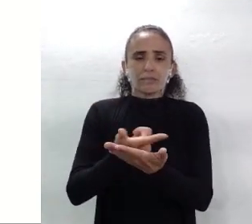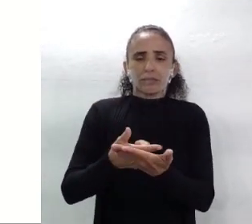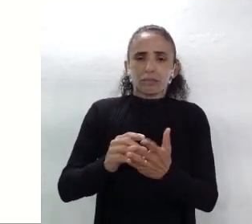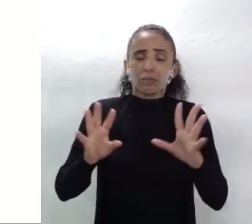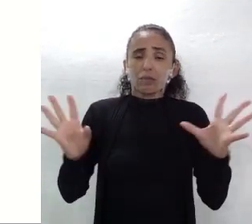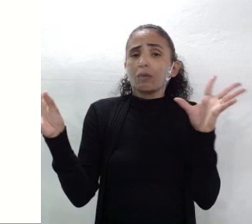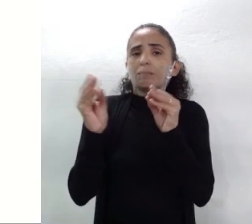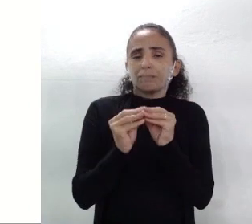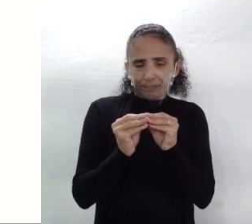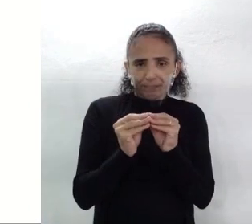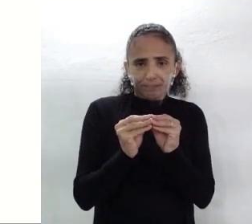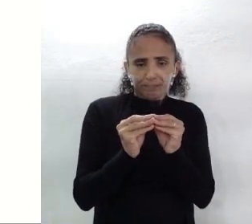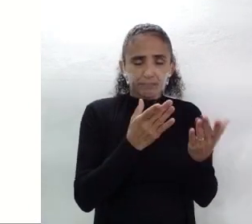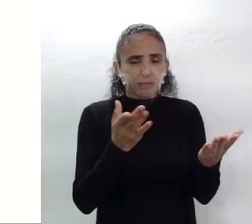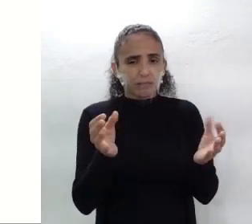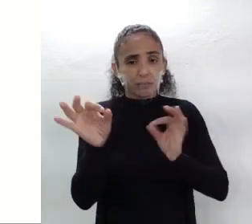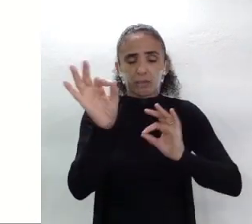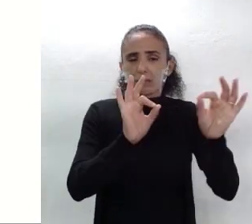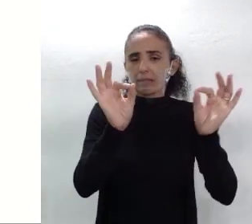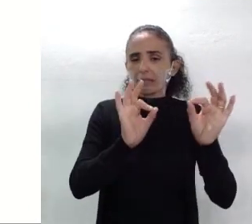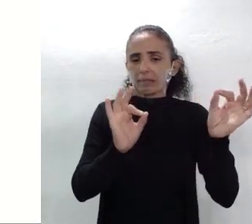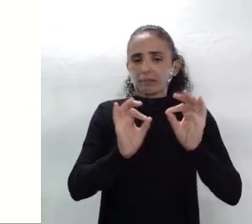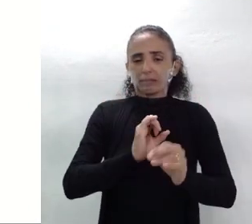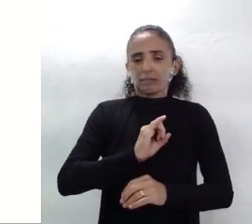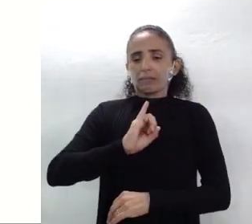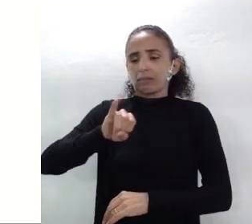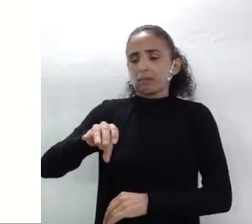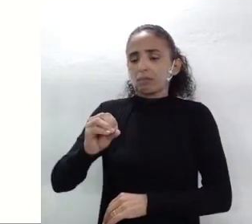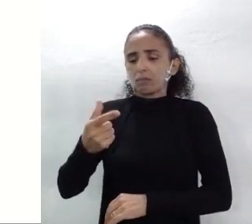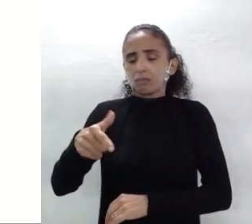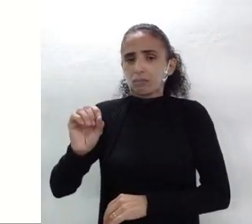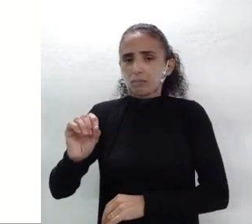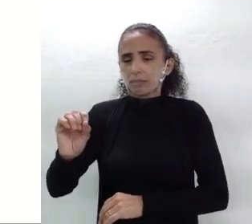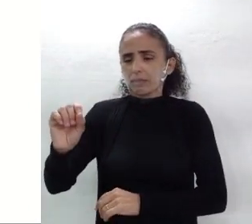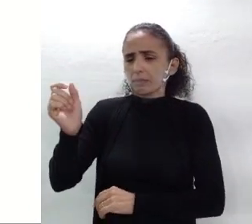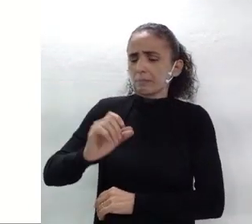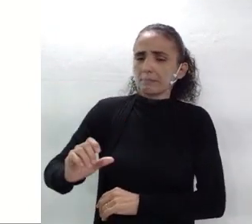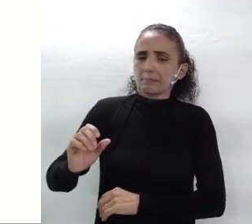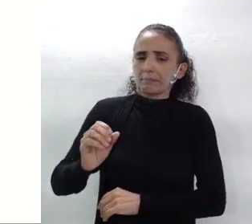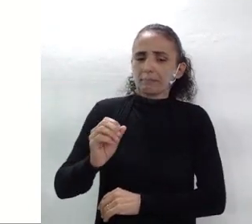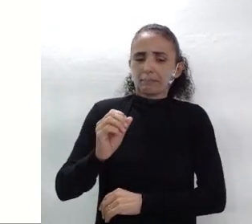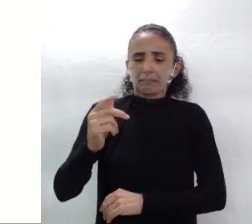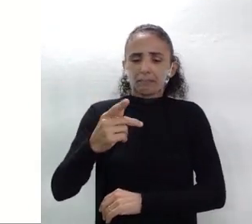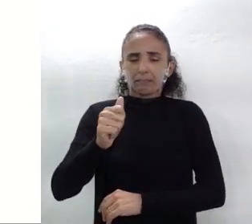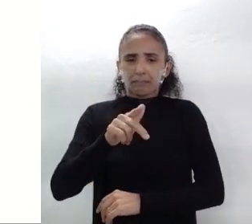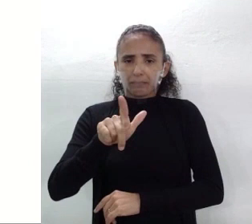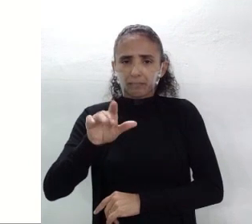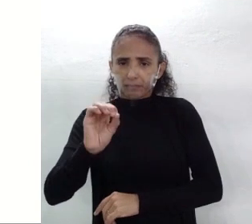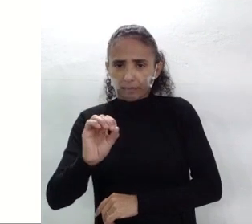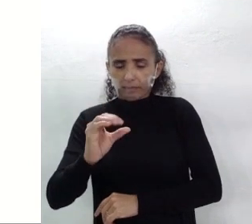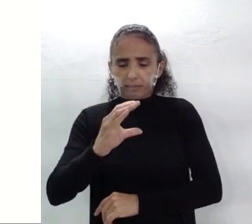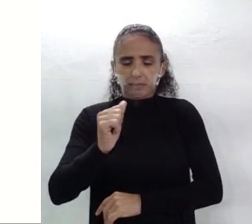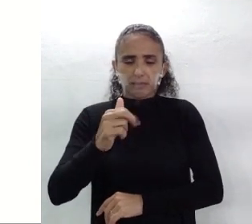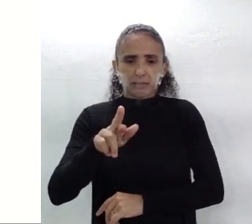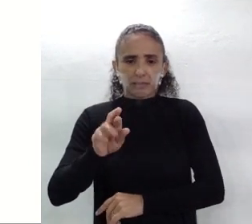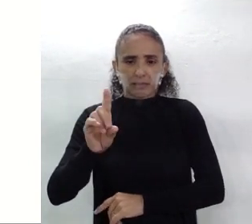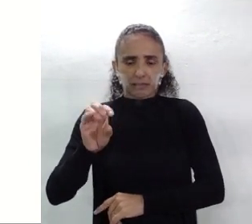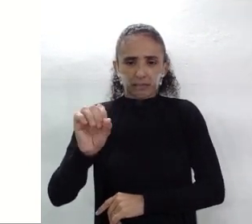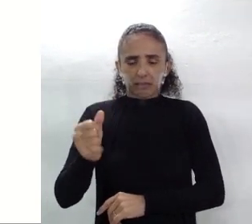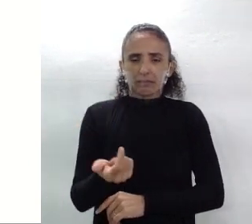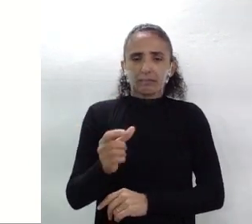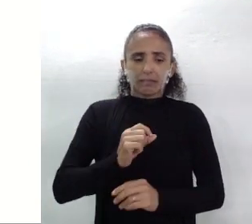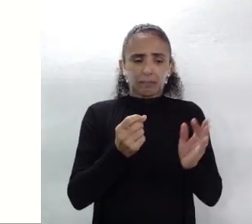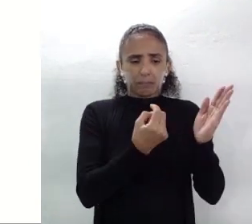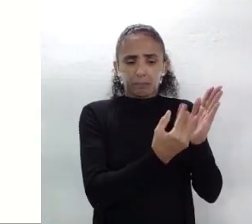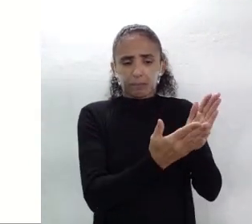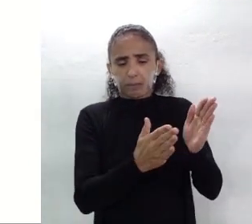ao todo? Então, vamos organizar a ideia. João, Paulo e Carlos. Então, ele fala, João tem 12